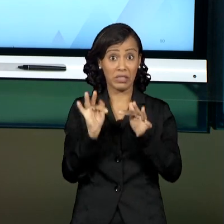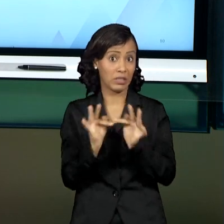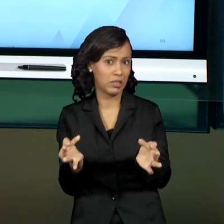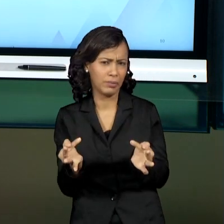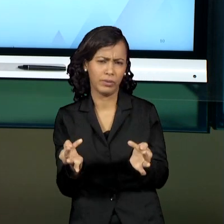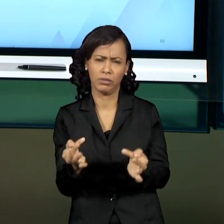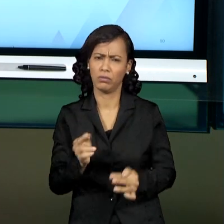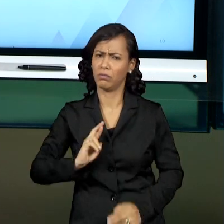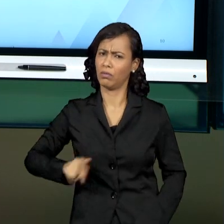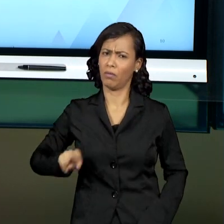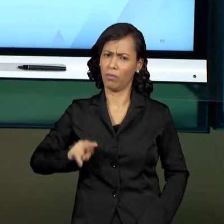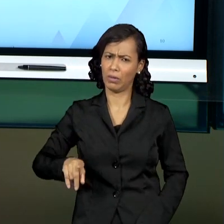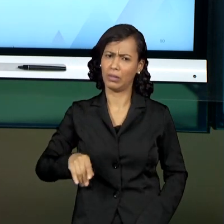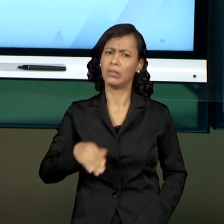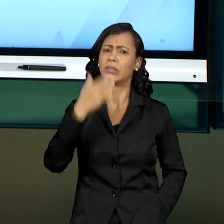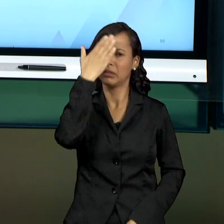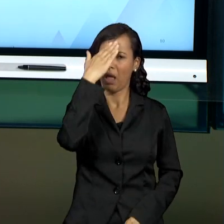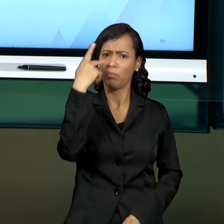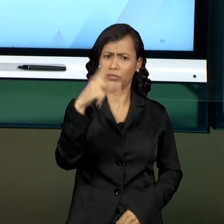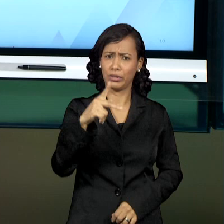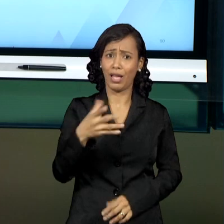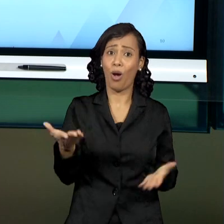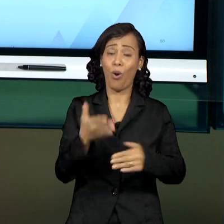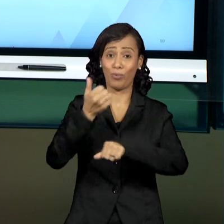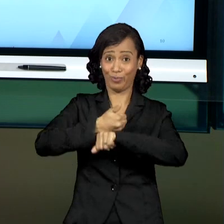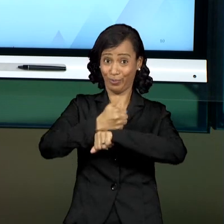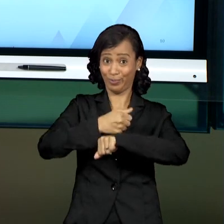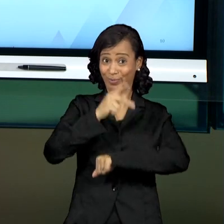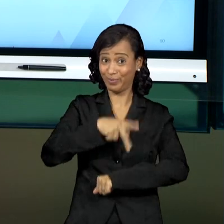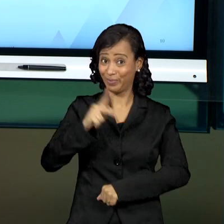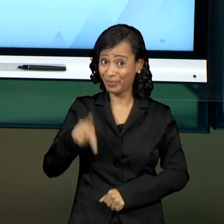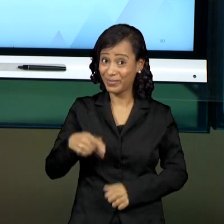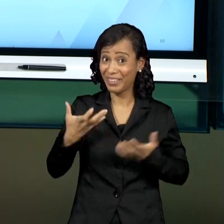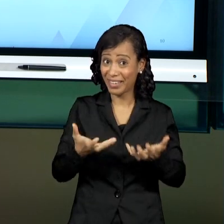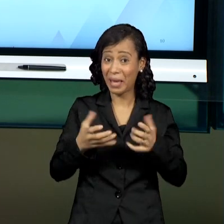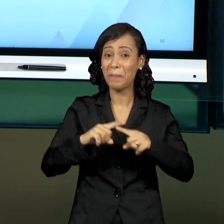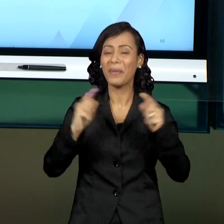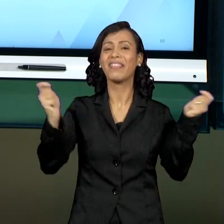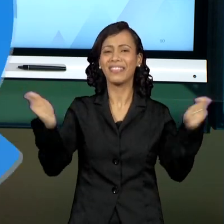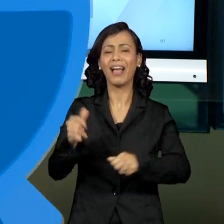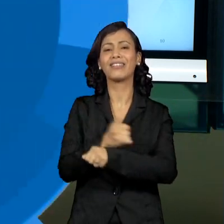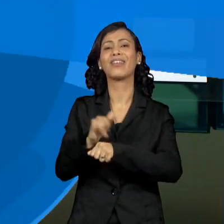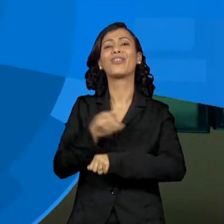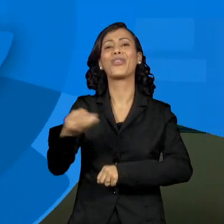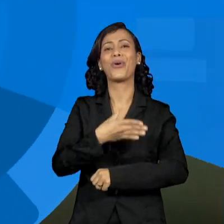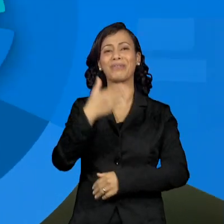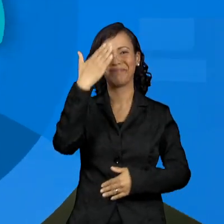professor vai lidar com toda essa complexidade, mas é possível. Muito obrigada.